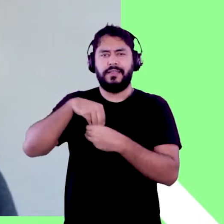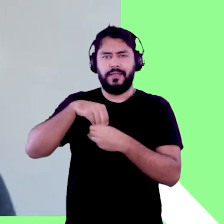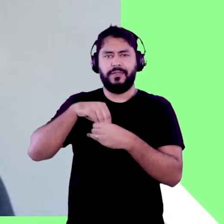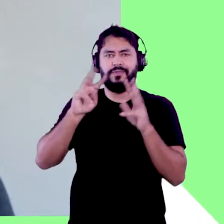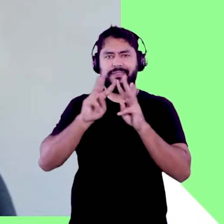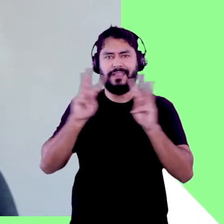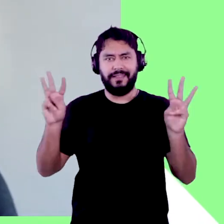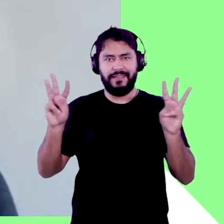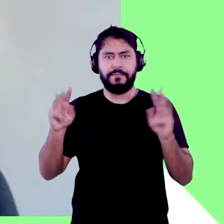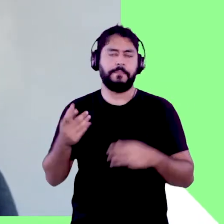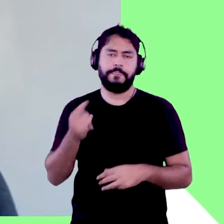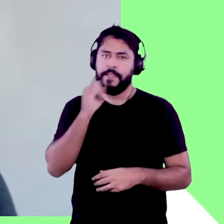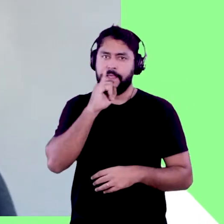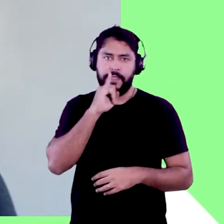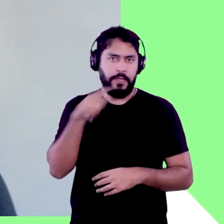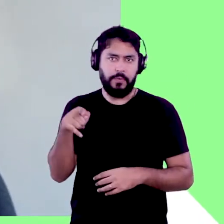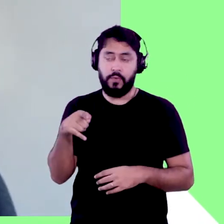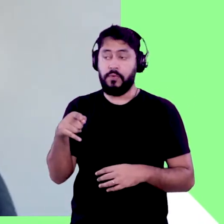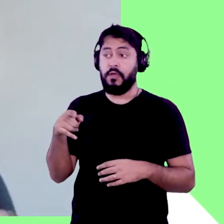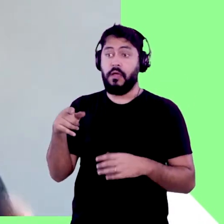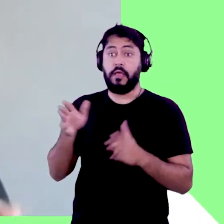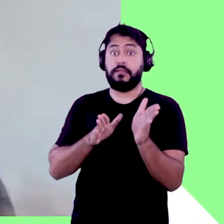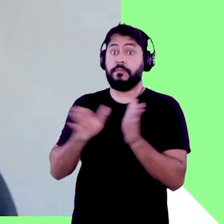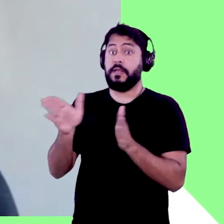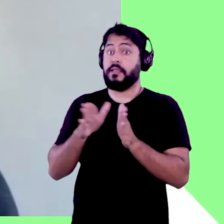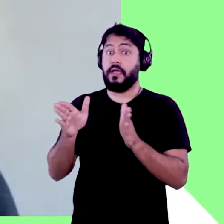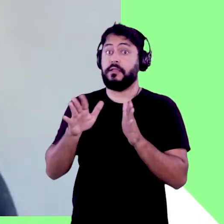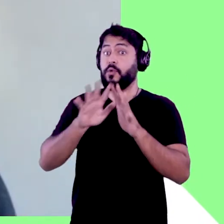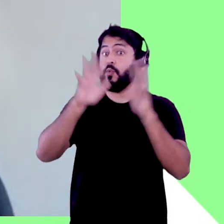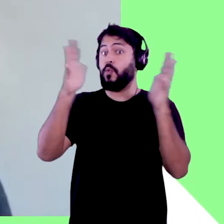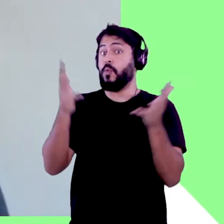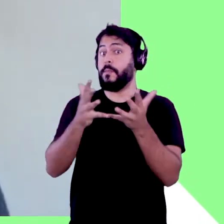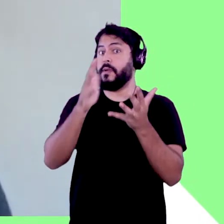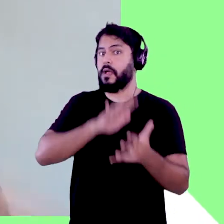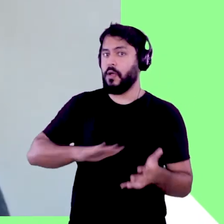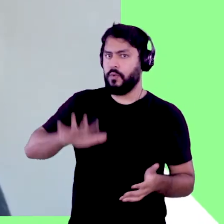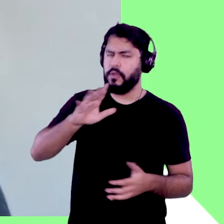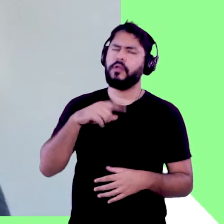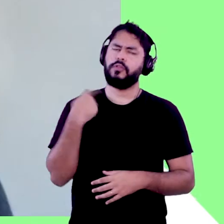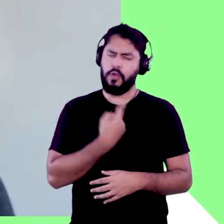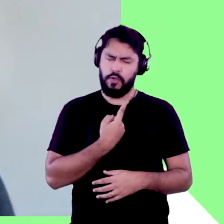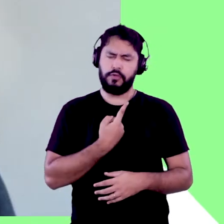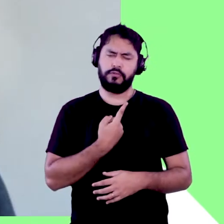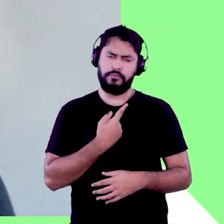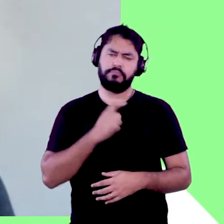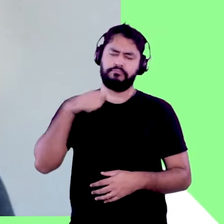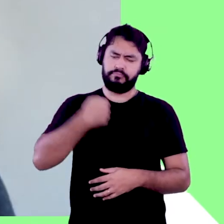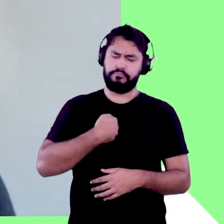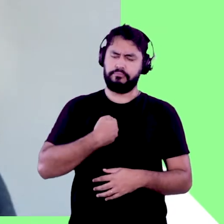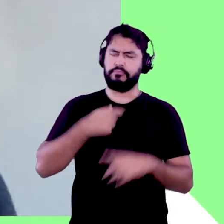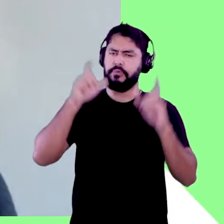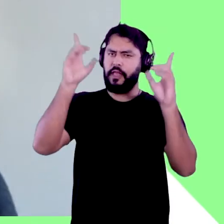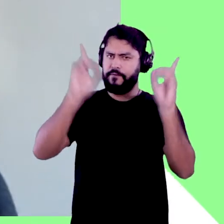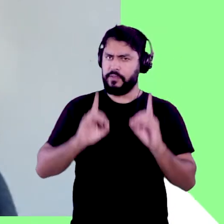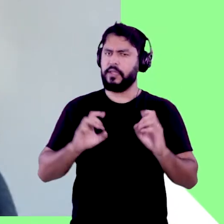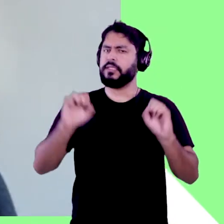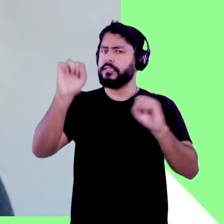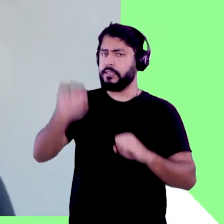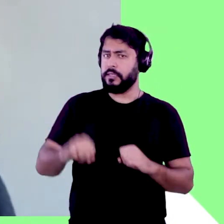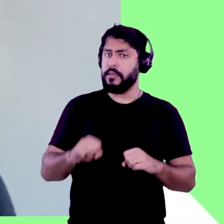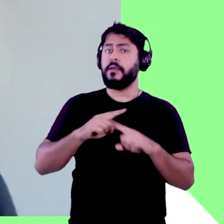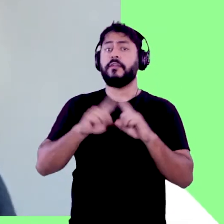da acessibilidade nesse contexto global, tá, gente? A gente está falando aqui, somos pessoas com deficiência, mas estamos falando, né, no contexto global de